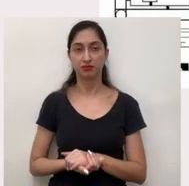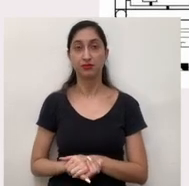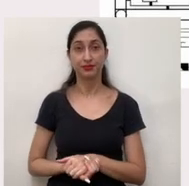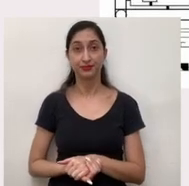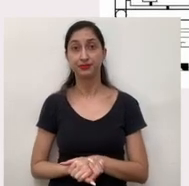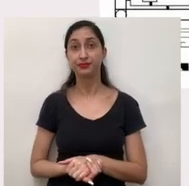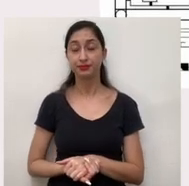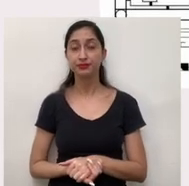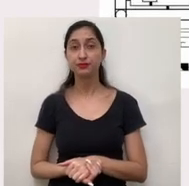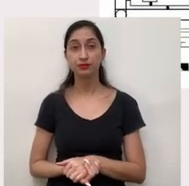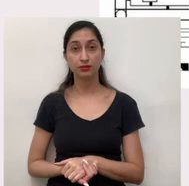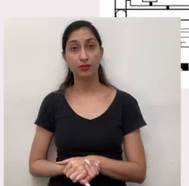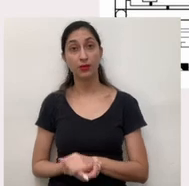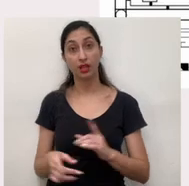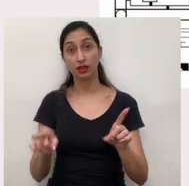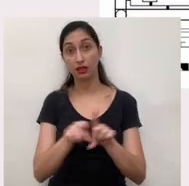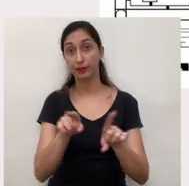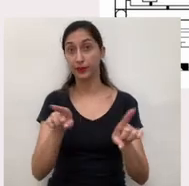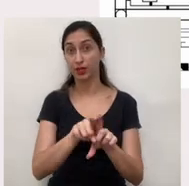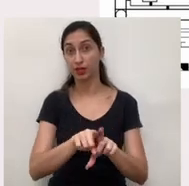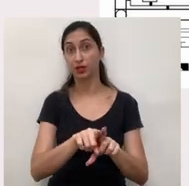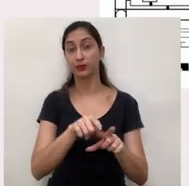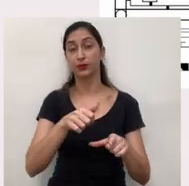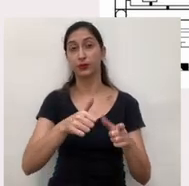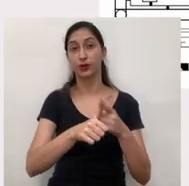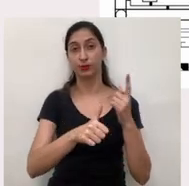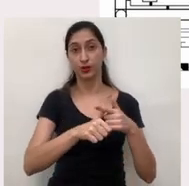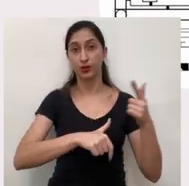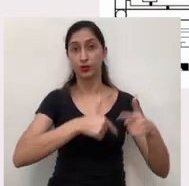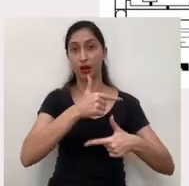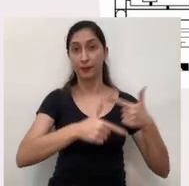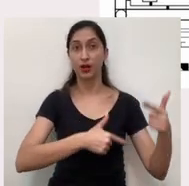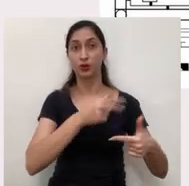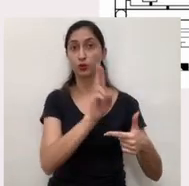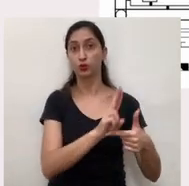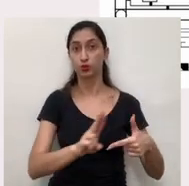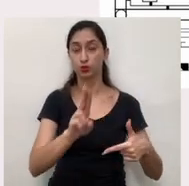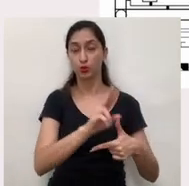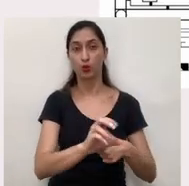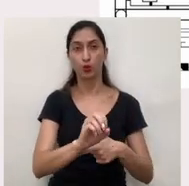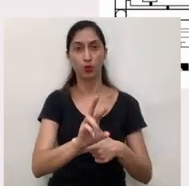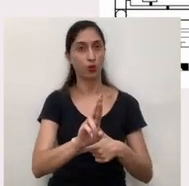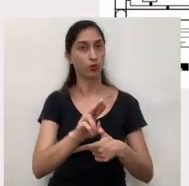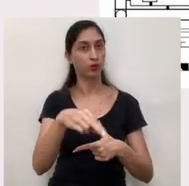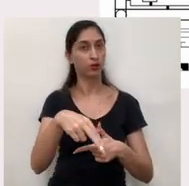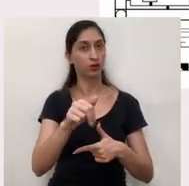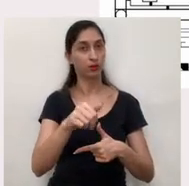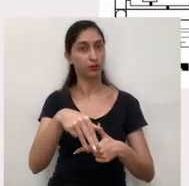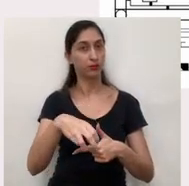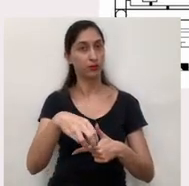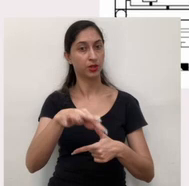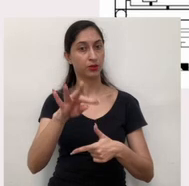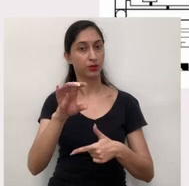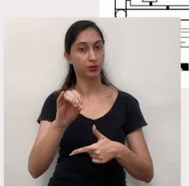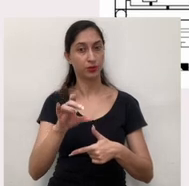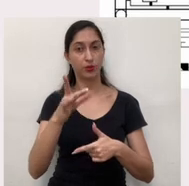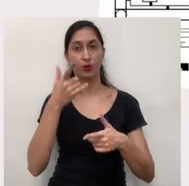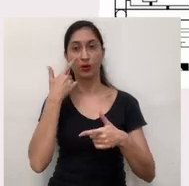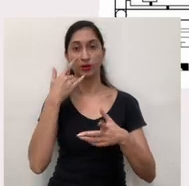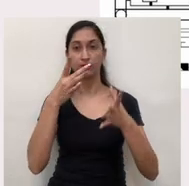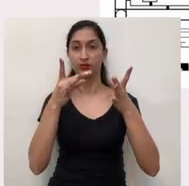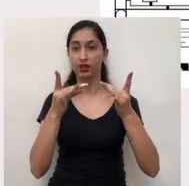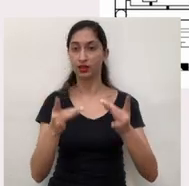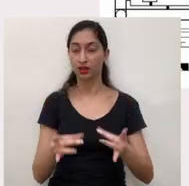Há um primeiro trabalho, né, que é um pouco ao modo do urbano ornamento, de um inventário de detalhes em relevo, um inventário